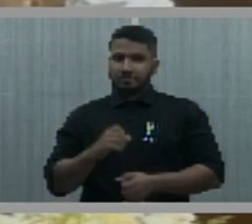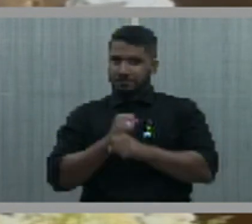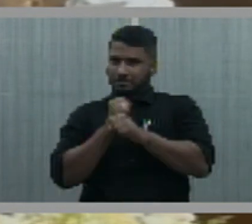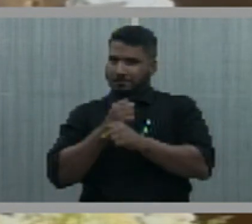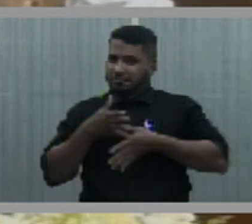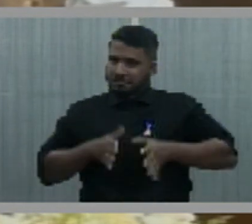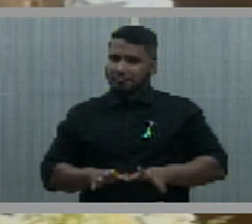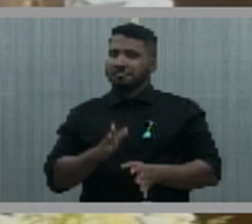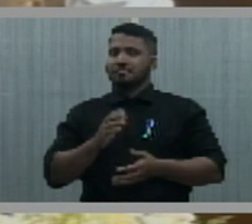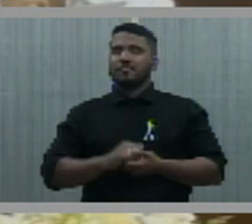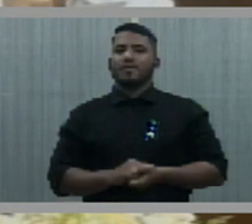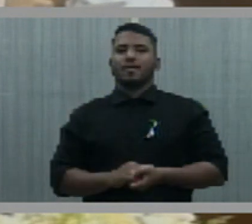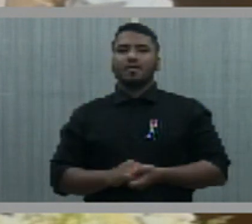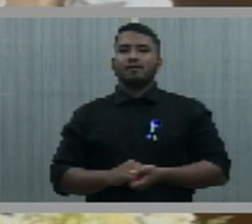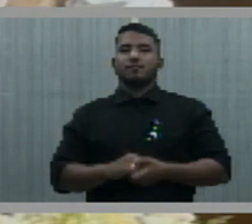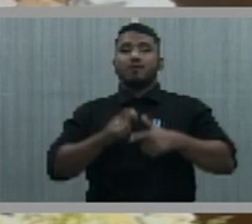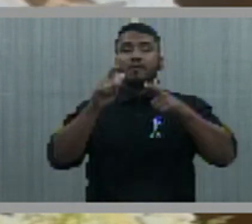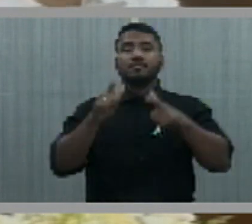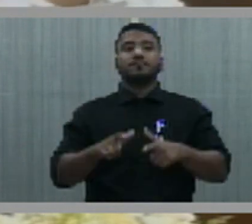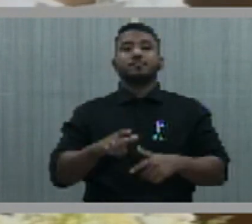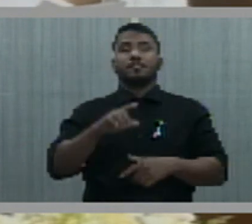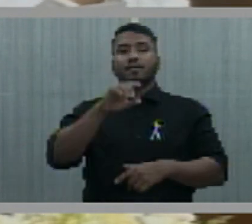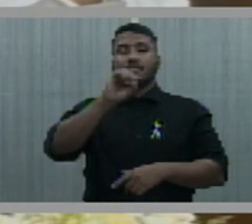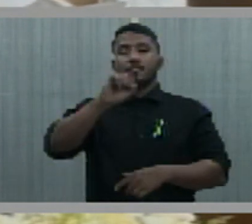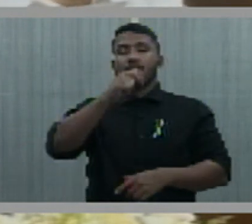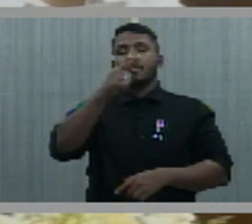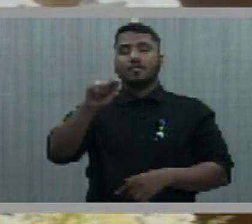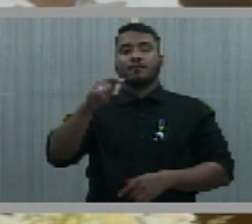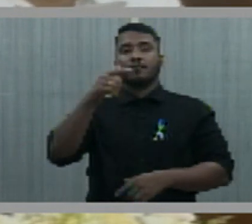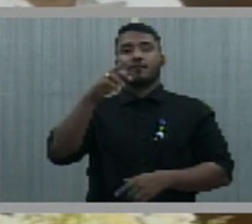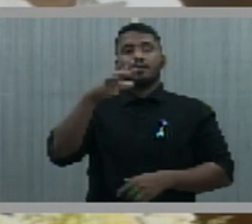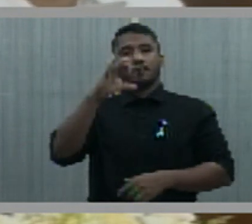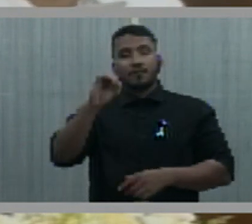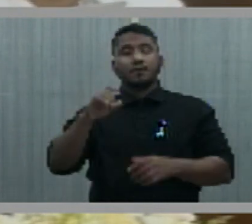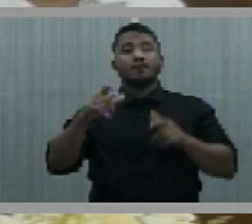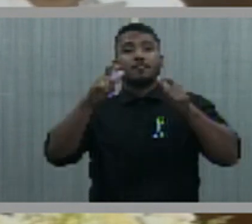Walter? Em Barra de São Francisco, Espírito Santo.